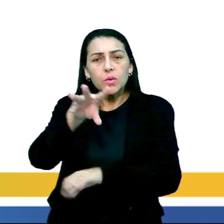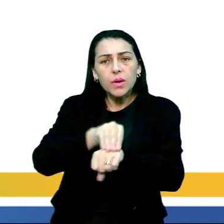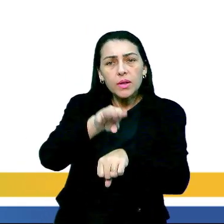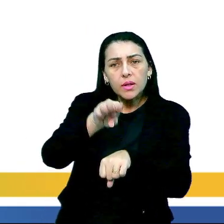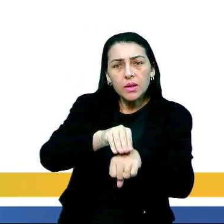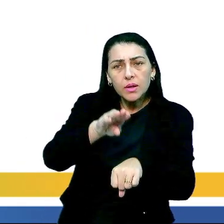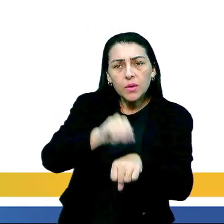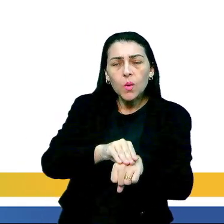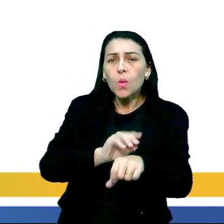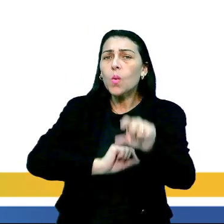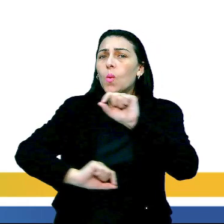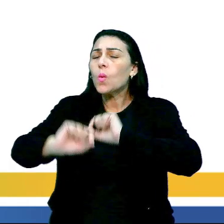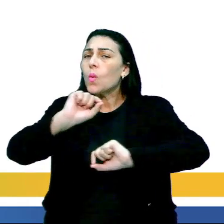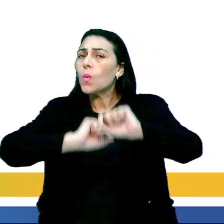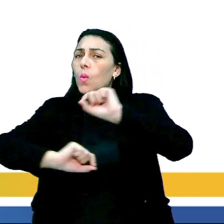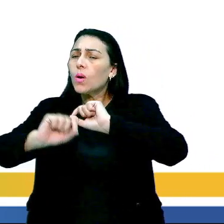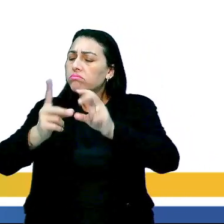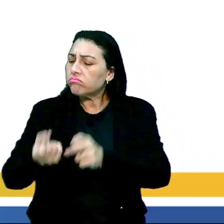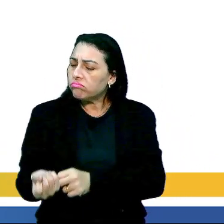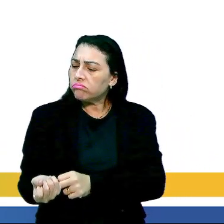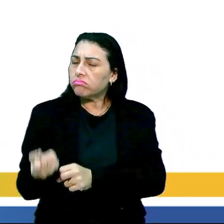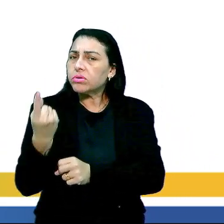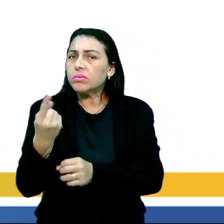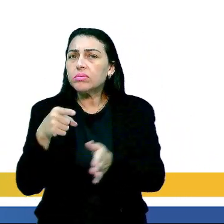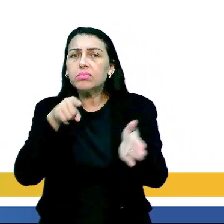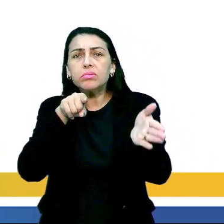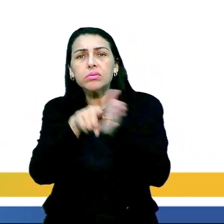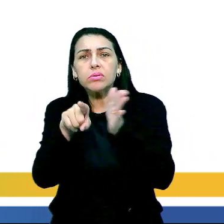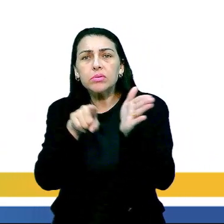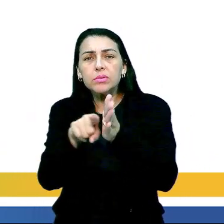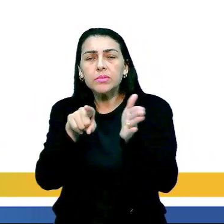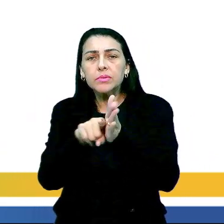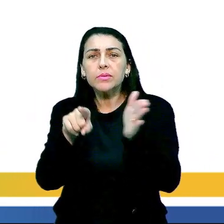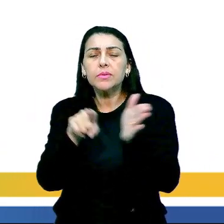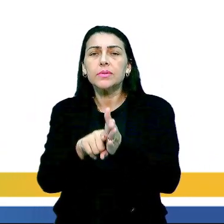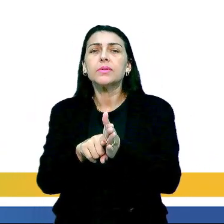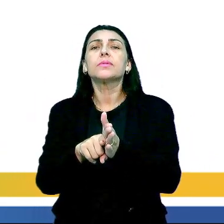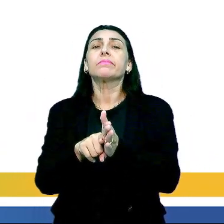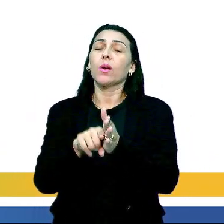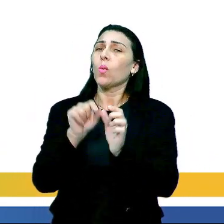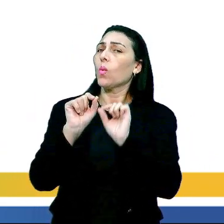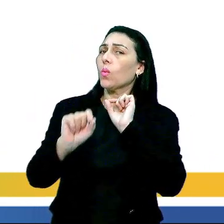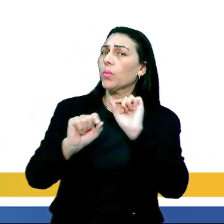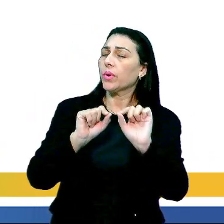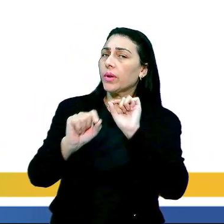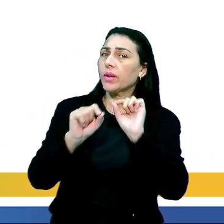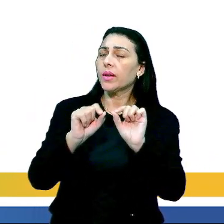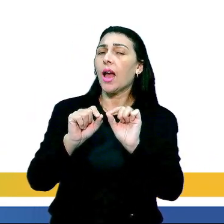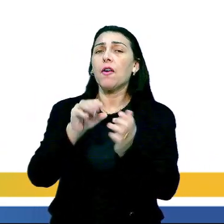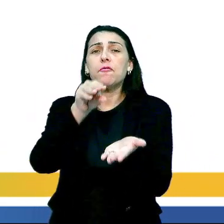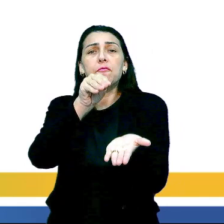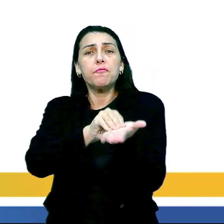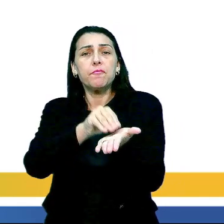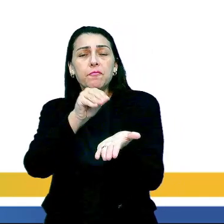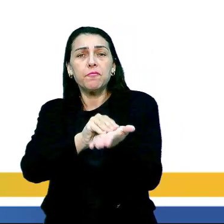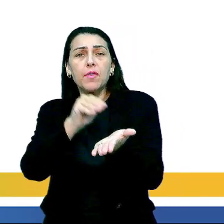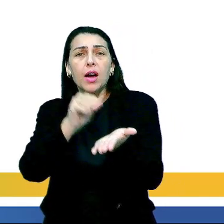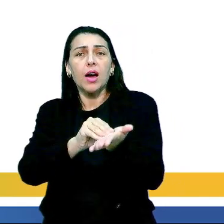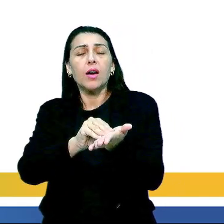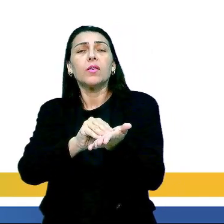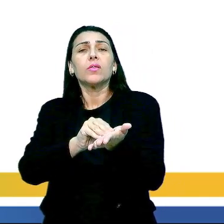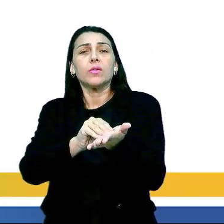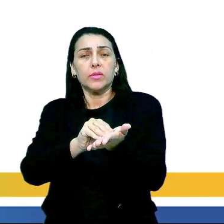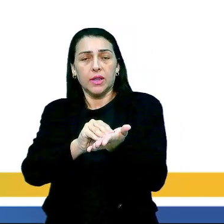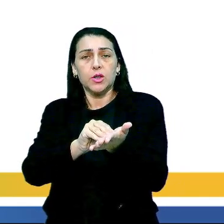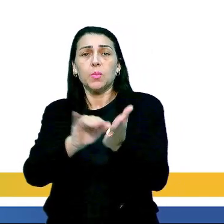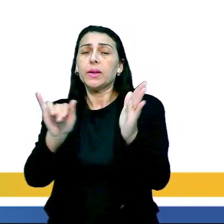conhecimento. O que causa estranheza nessas discussões é, entretanto, a ausência de uma teoria